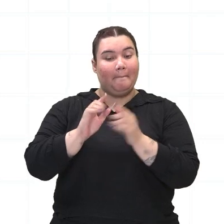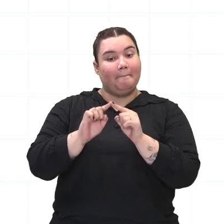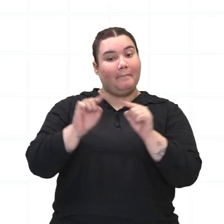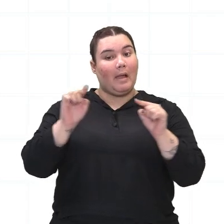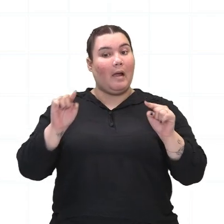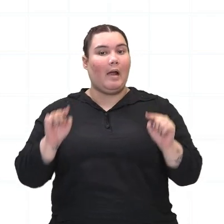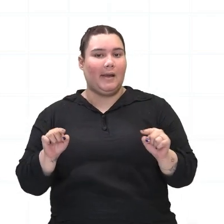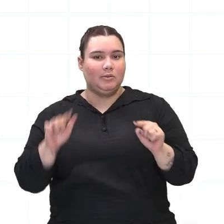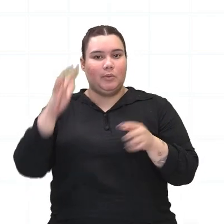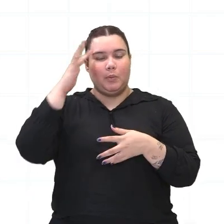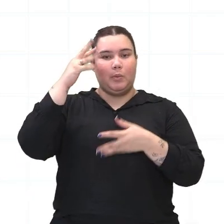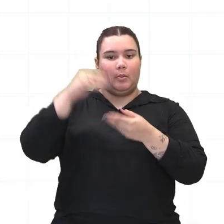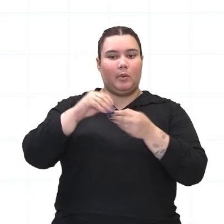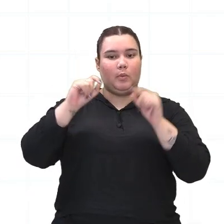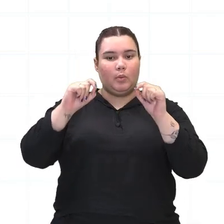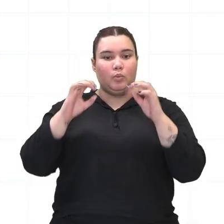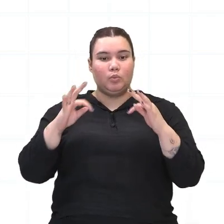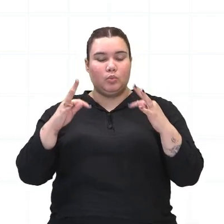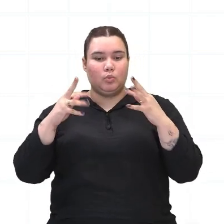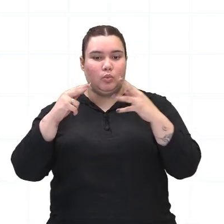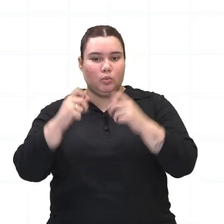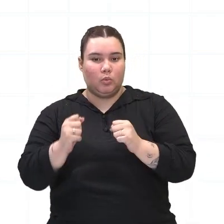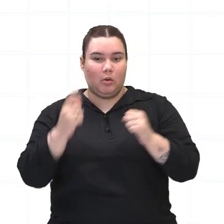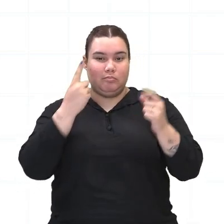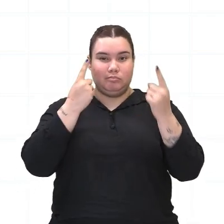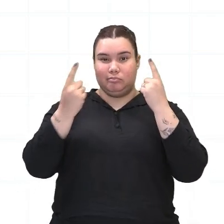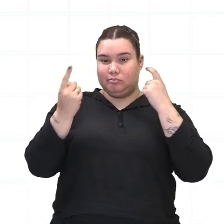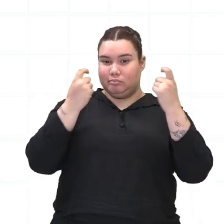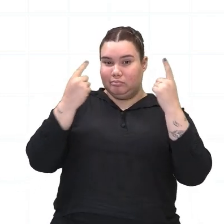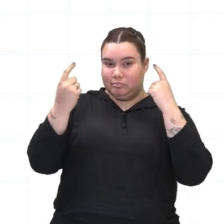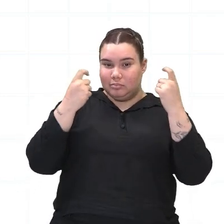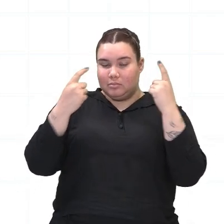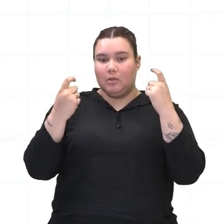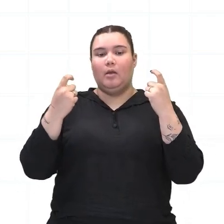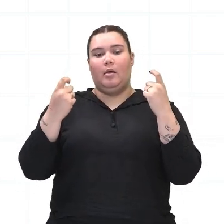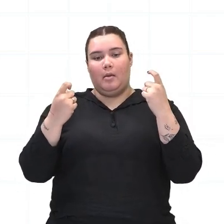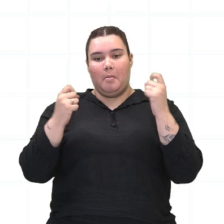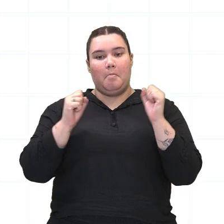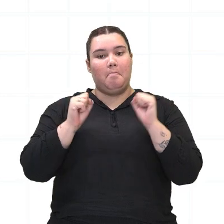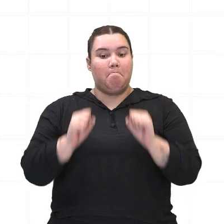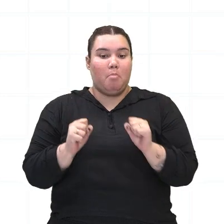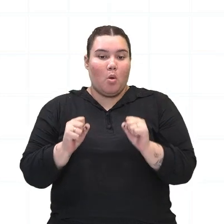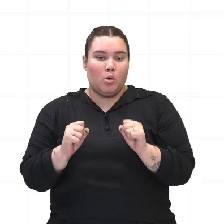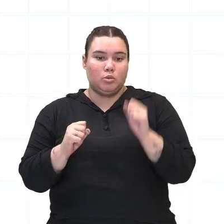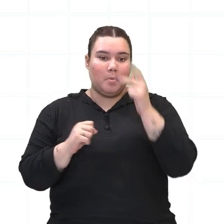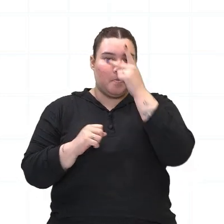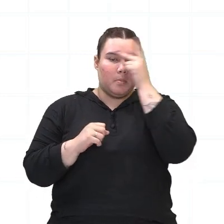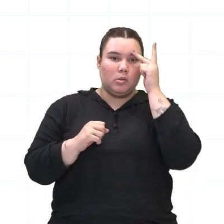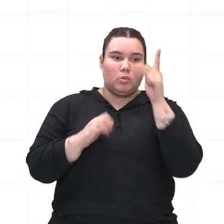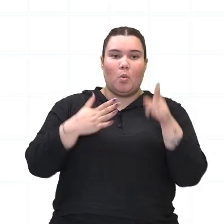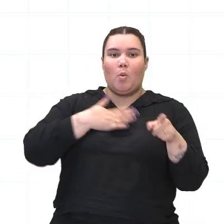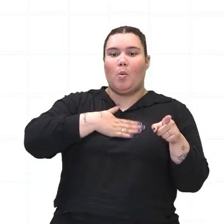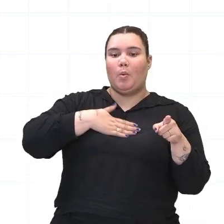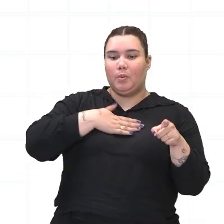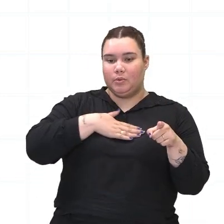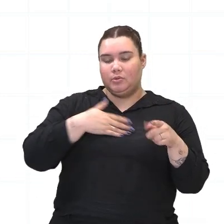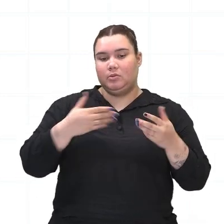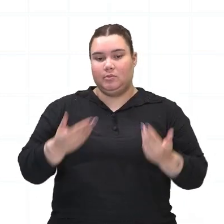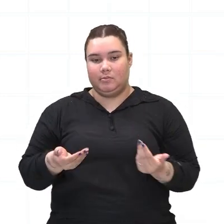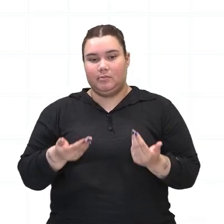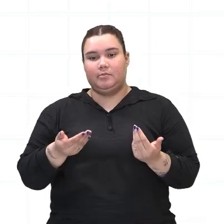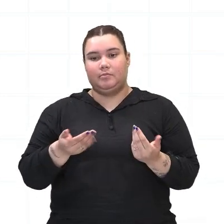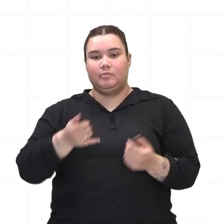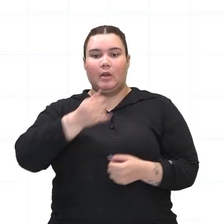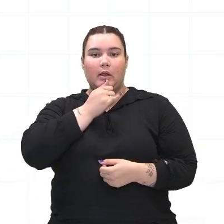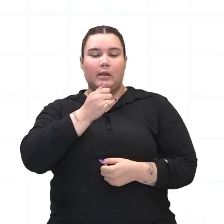entender que tudo que é ruído, que é som, ele pode ser algo que nós também sentimos. E